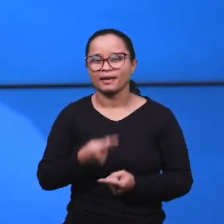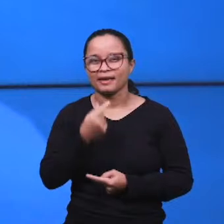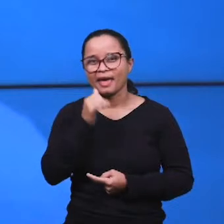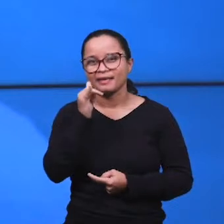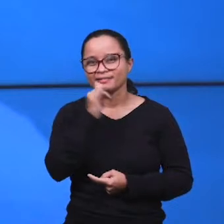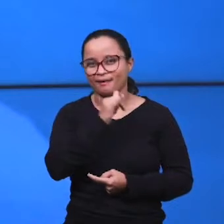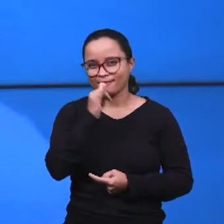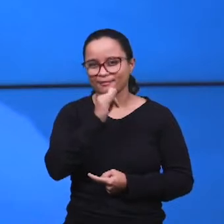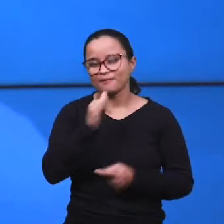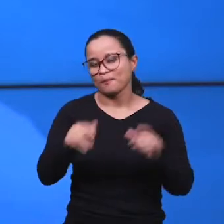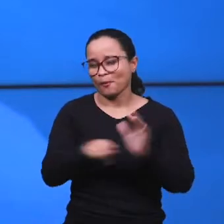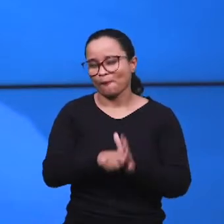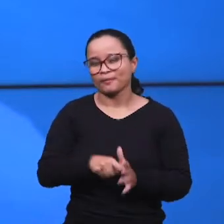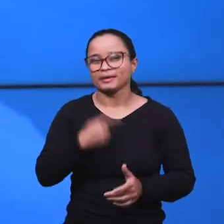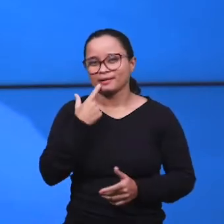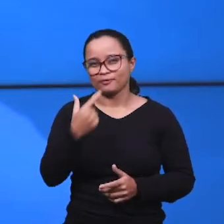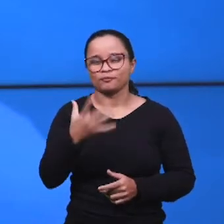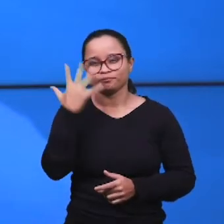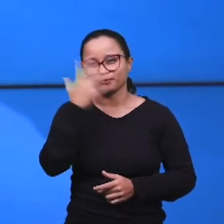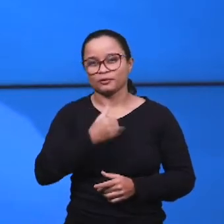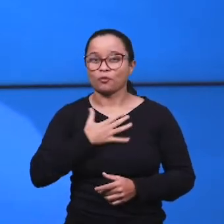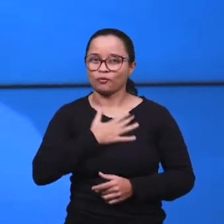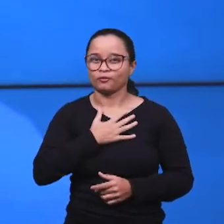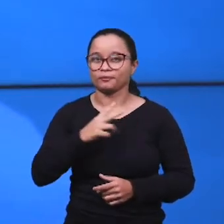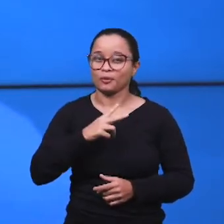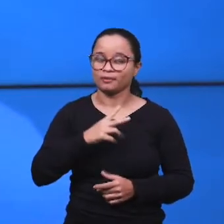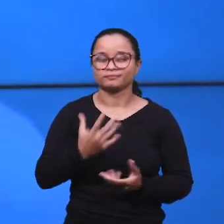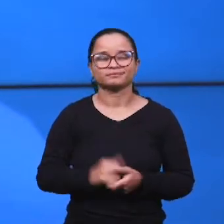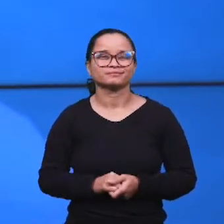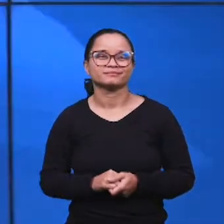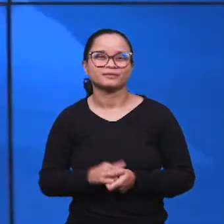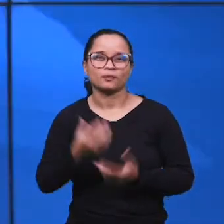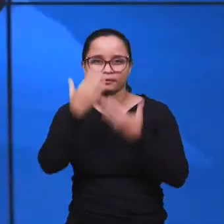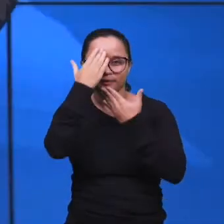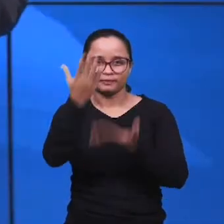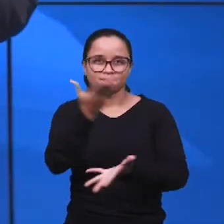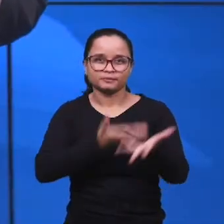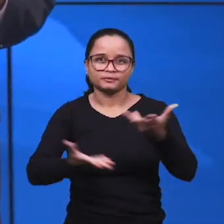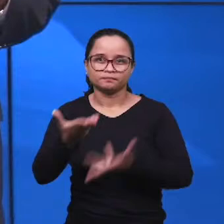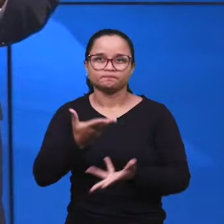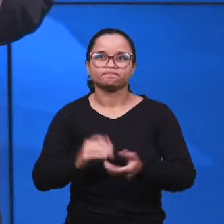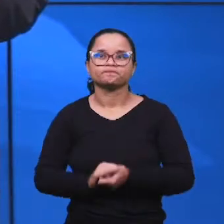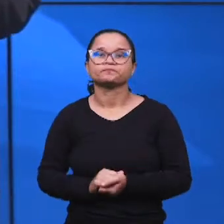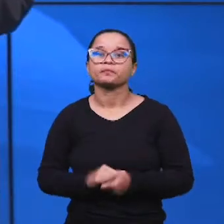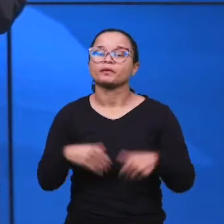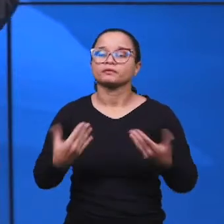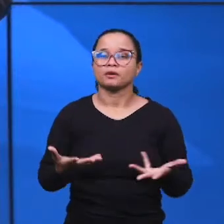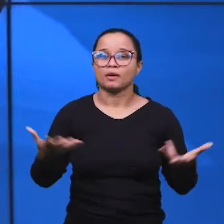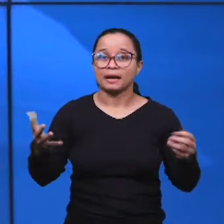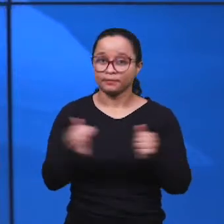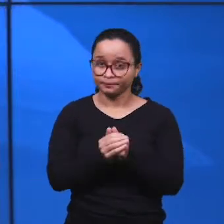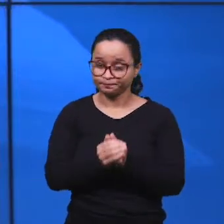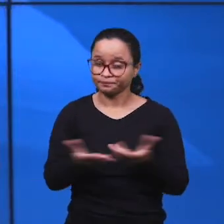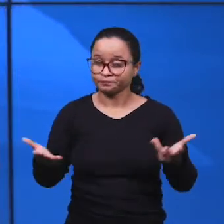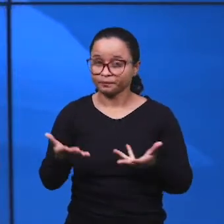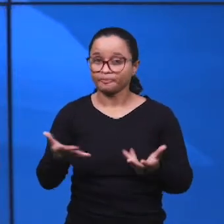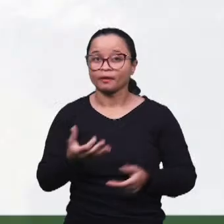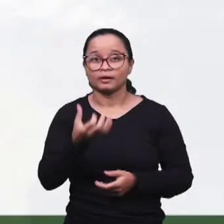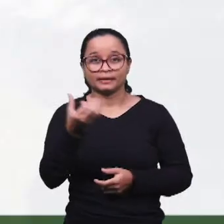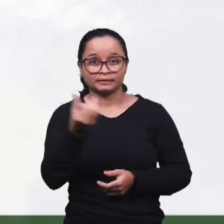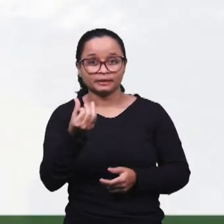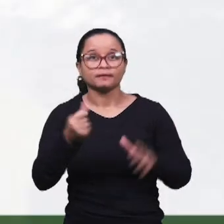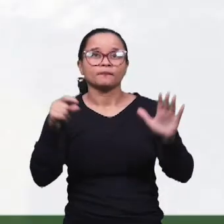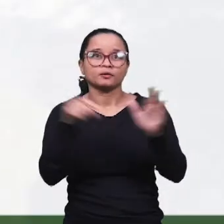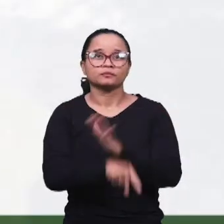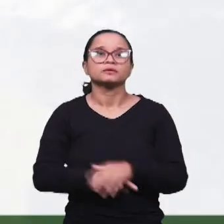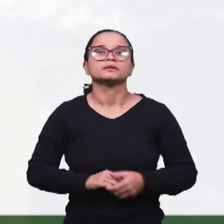Muito bom, glória a Deus. Obrigado pela participação de vocês mais uma vez. Amém, irmãos? Agora a nossa última pergunta, a sexta pergunta, ela